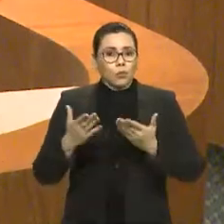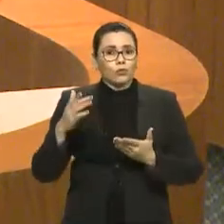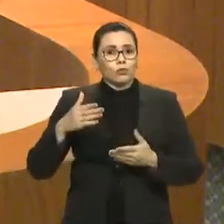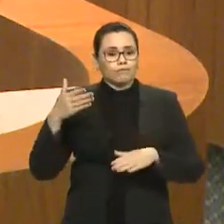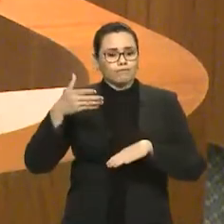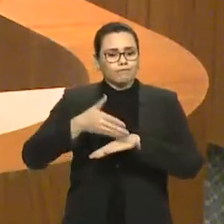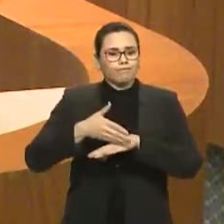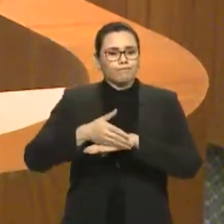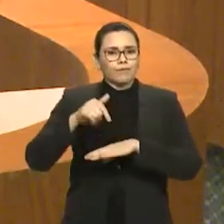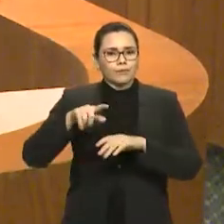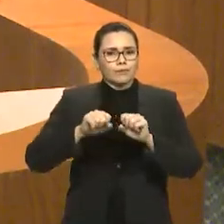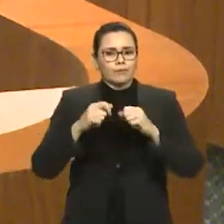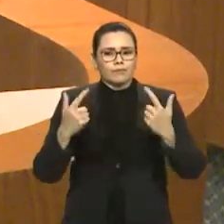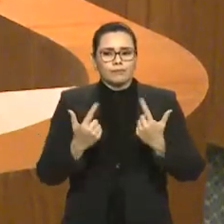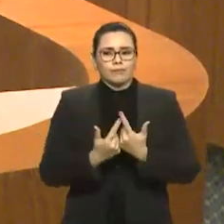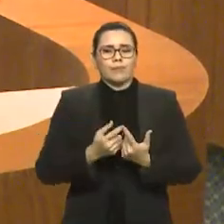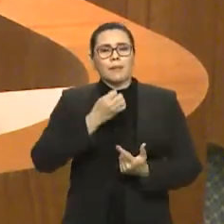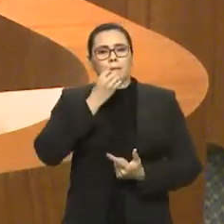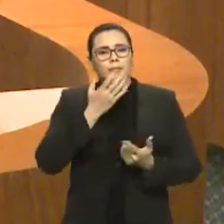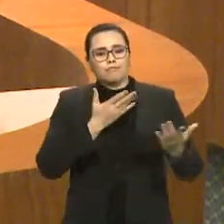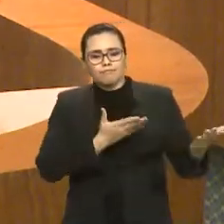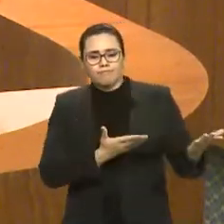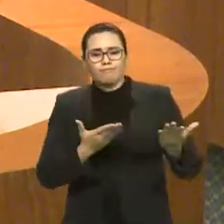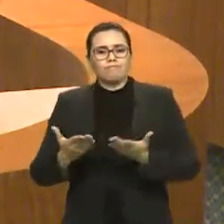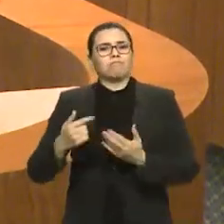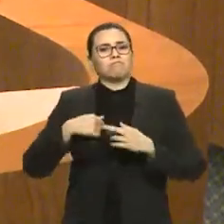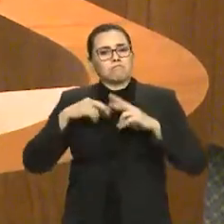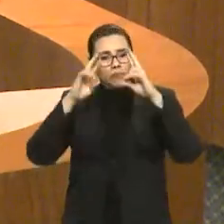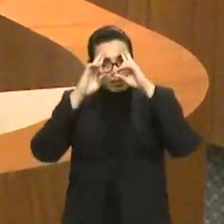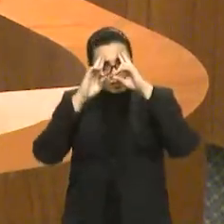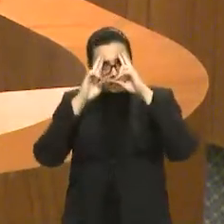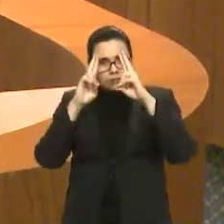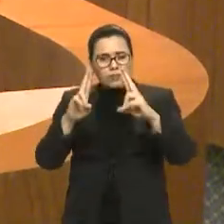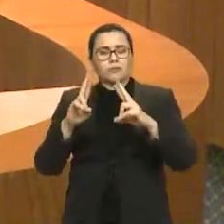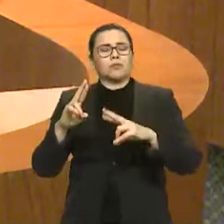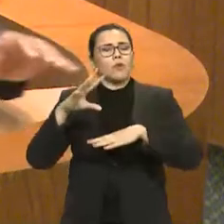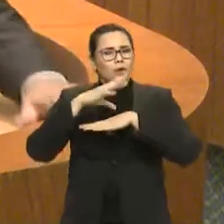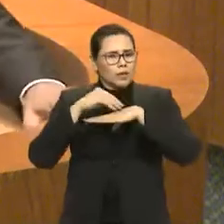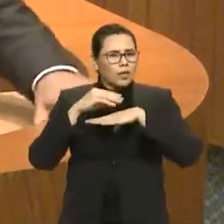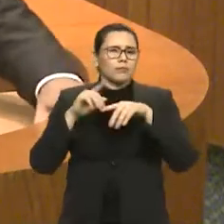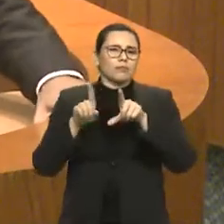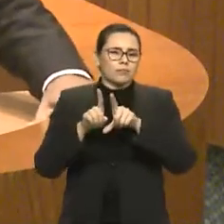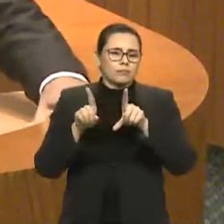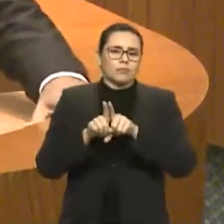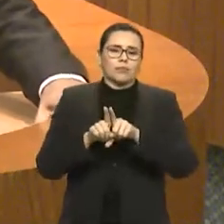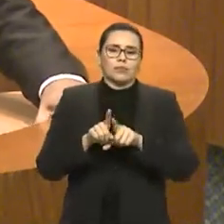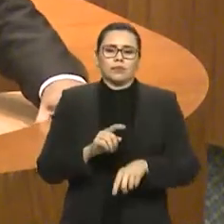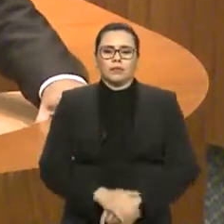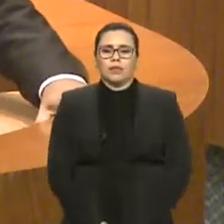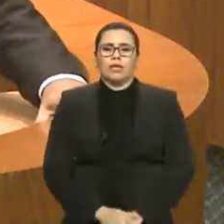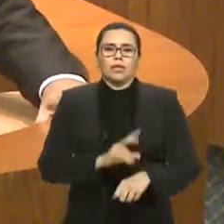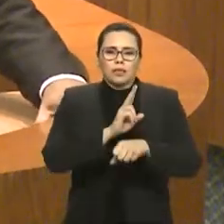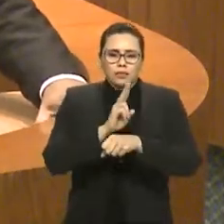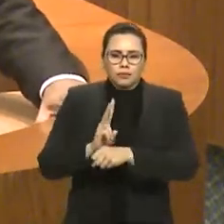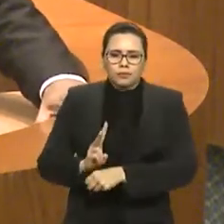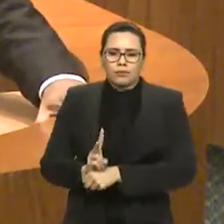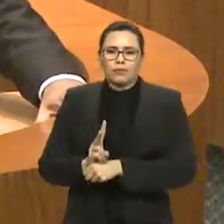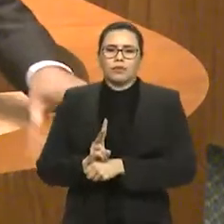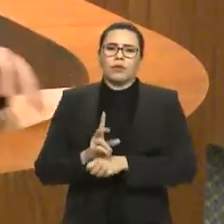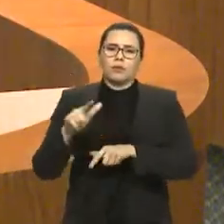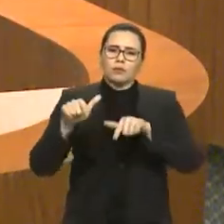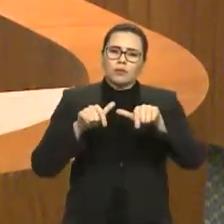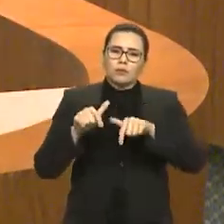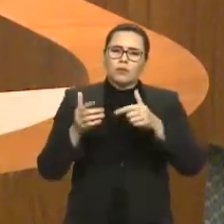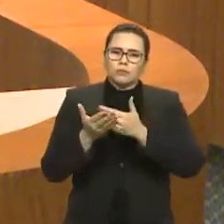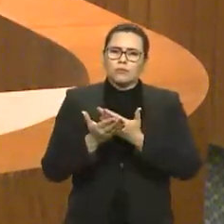Assembleia Legislativa do Estado do Maranhão. Sejam todos bem-vindos, nosso respeito, nosso carinho, admiração e a defesa incondicional ao trabalho de vocês.